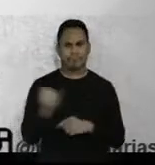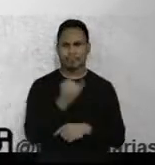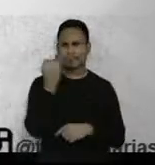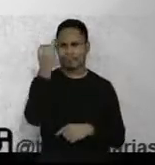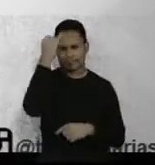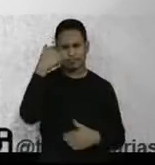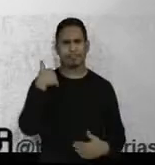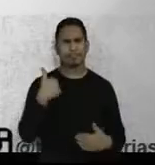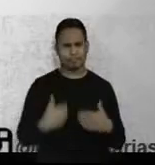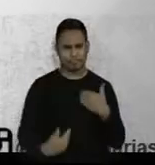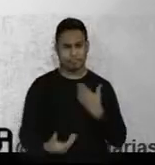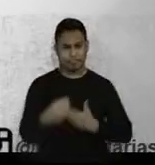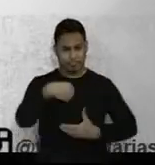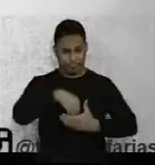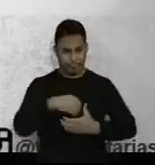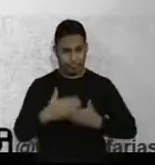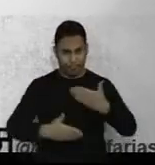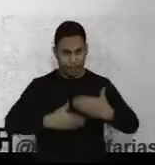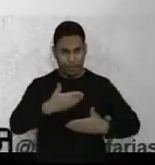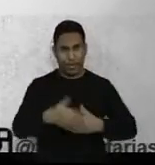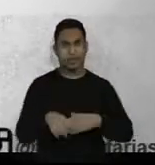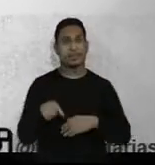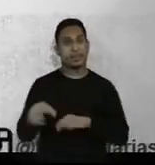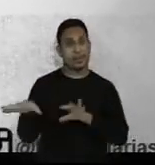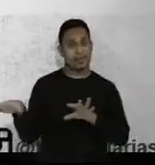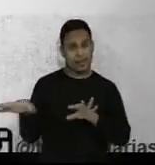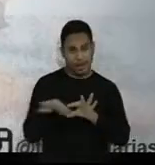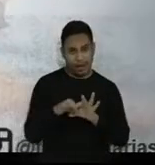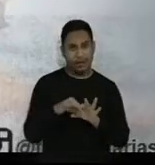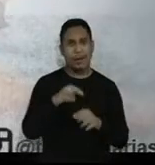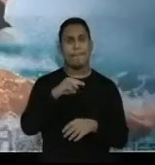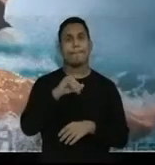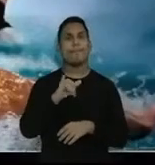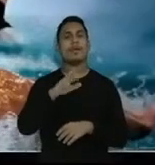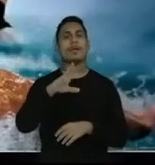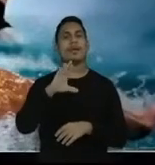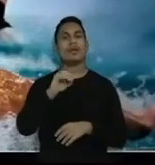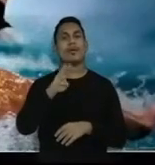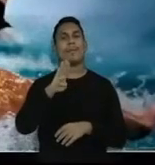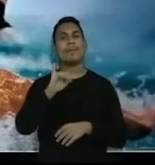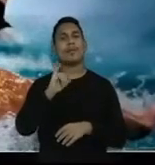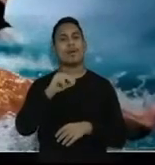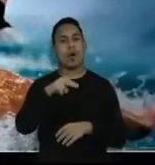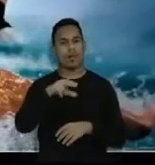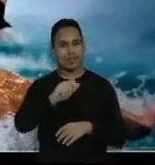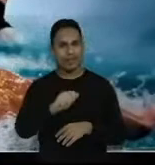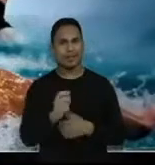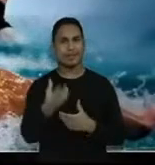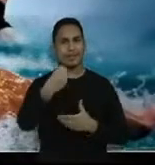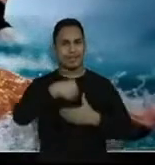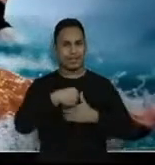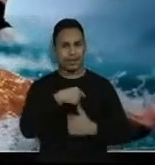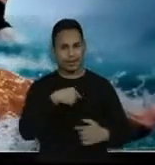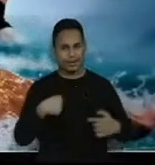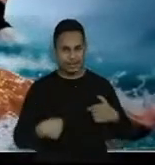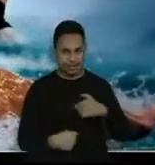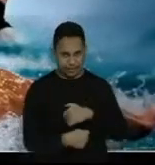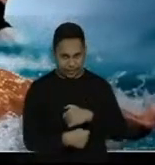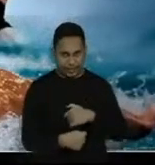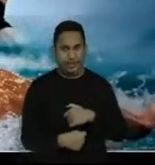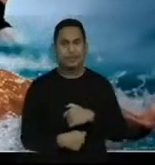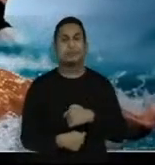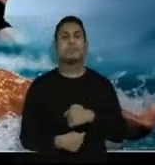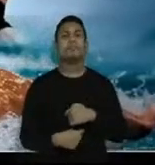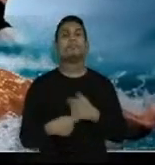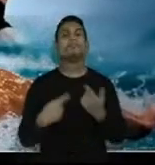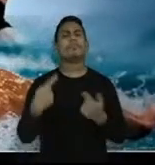está relacionada com a microbiota intestinal, tá? Então, vamos seguindo. Pensando em exercício, em quais